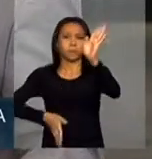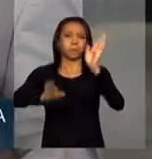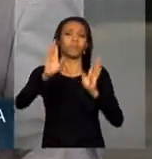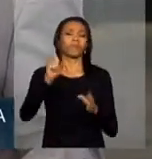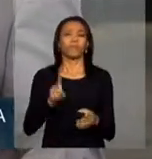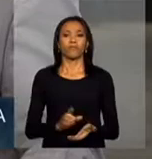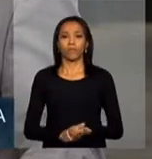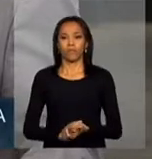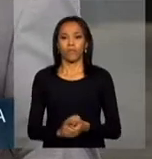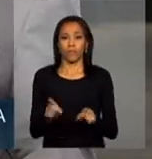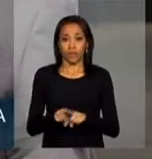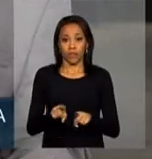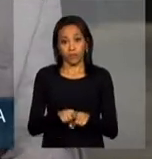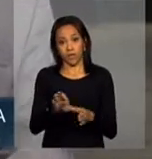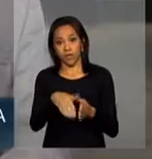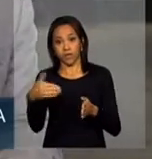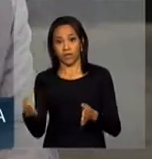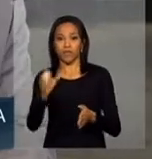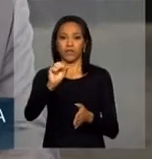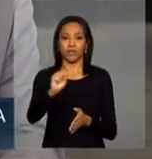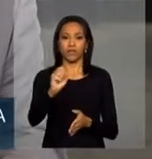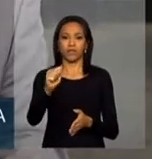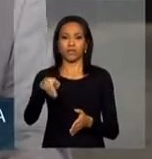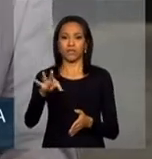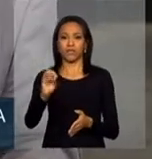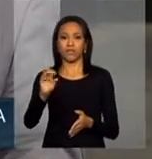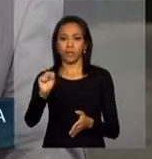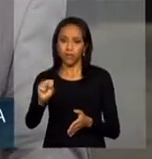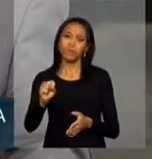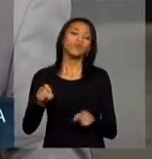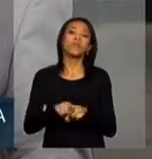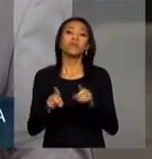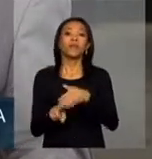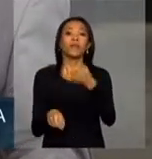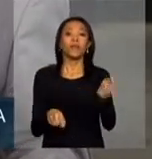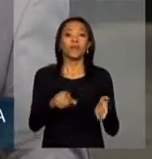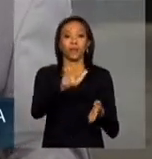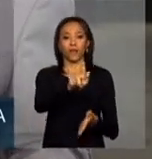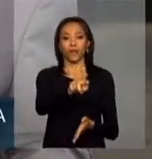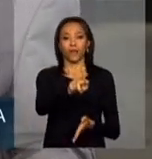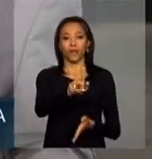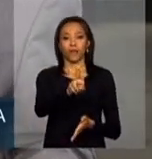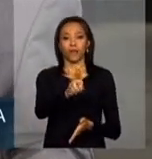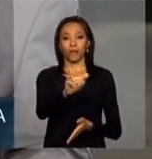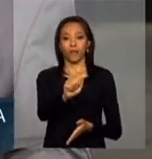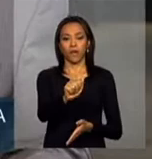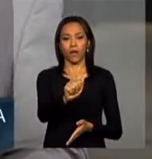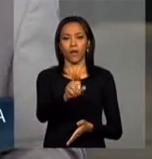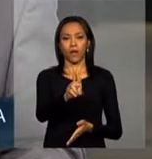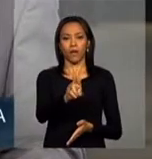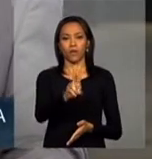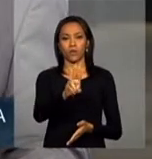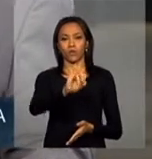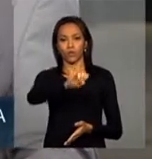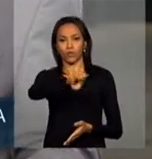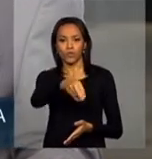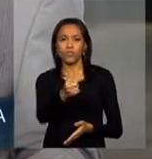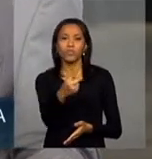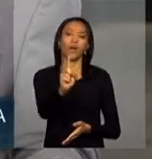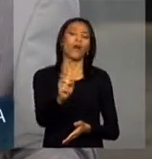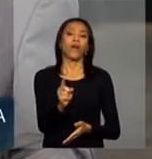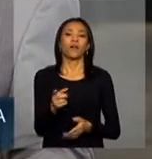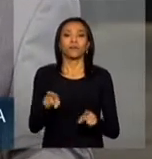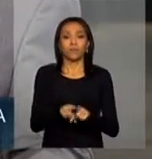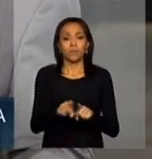margem direita, do lado de Santos, como também da margem esquerda, do lado de Guarujá. Nós vamos continuar a perimetral da